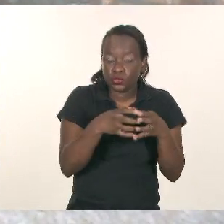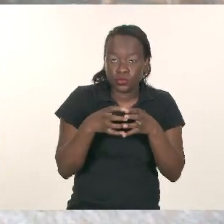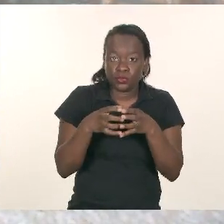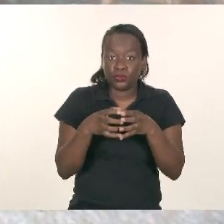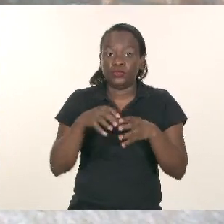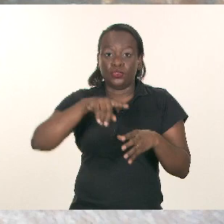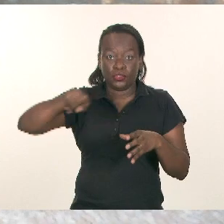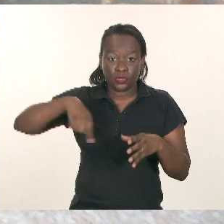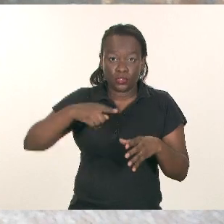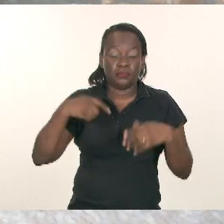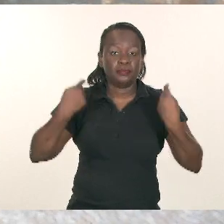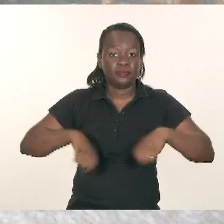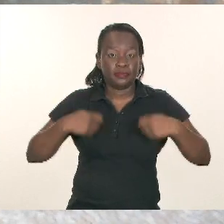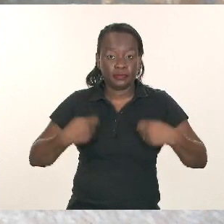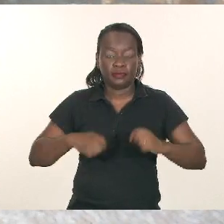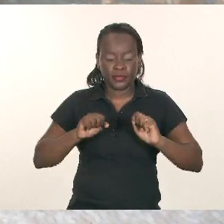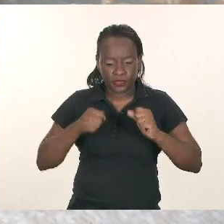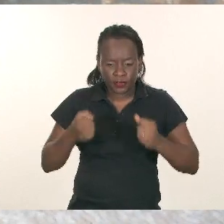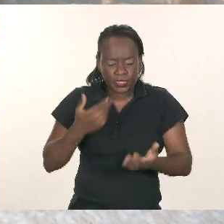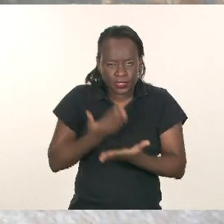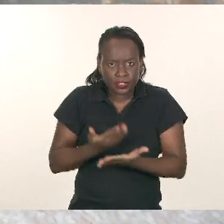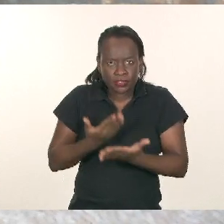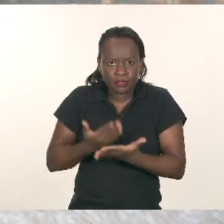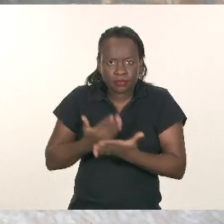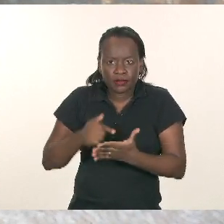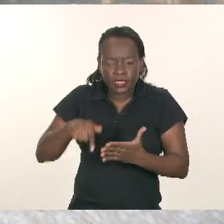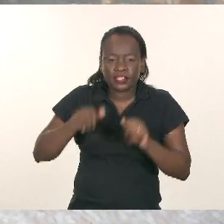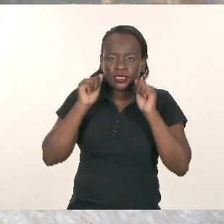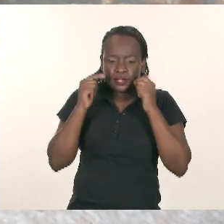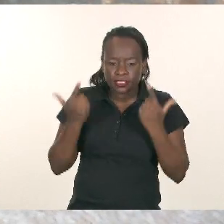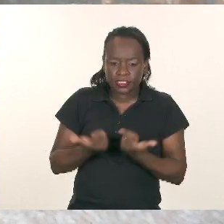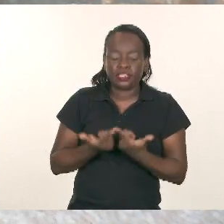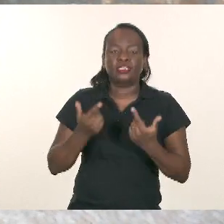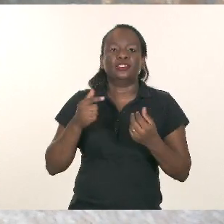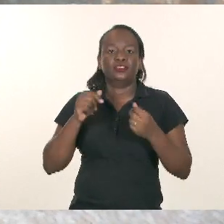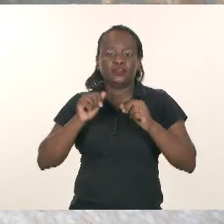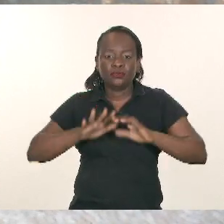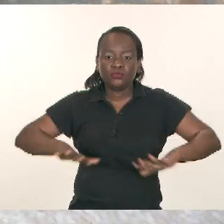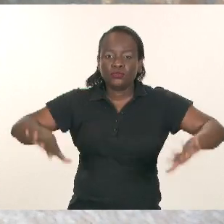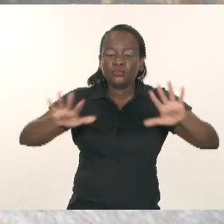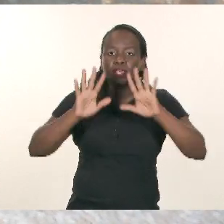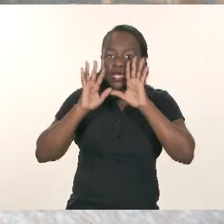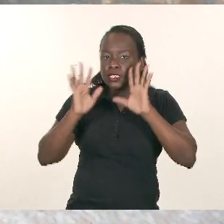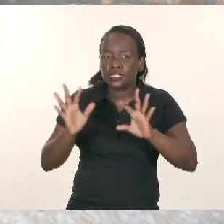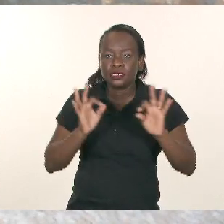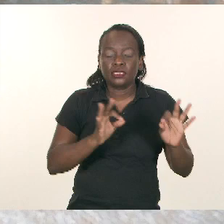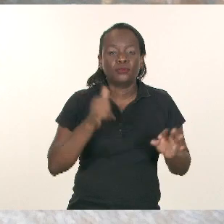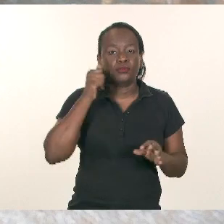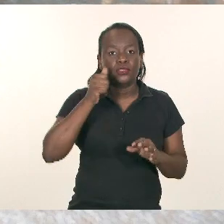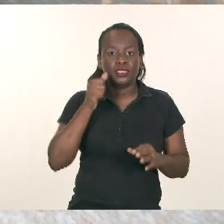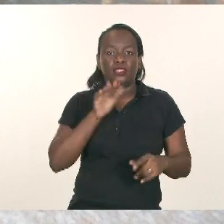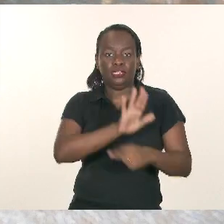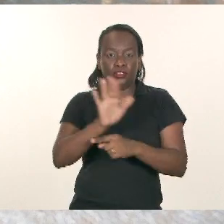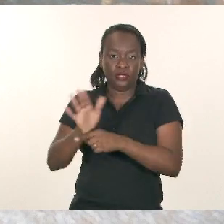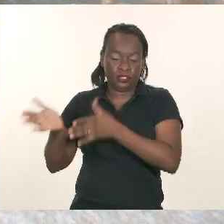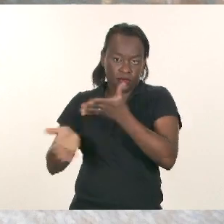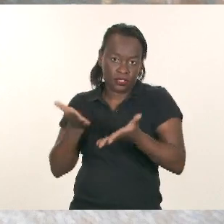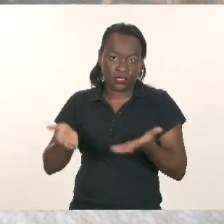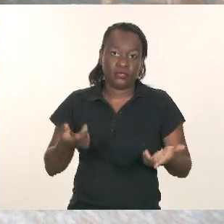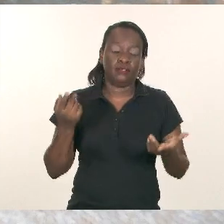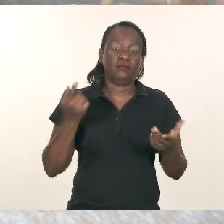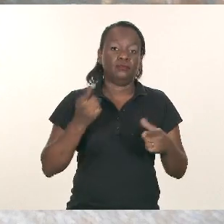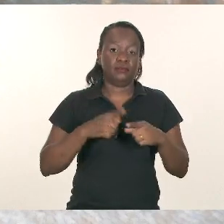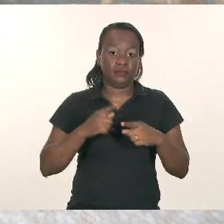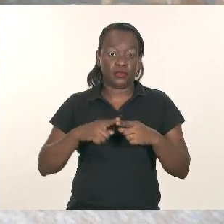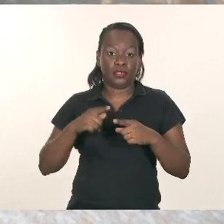que nós precisamos nos debruçar nessa casa sobre uma rede de atenção a essas mulheres, que passada